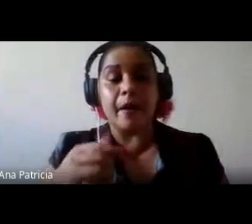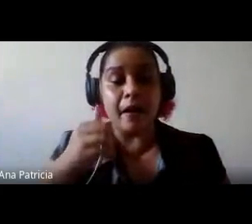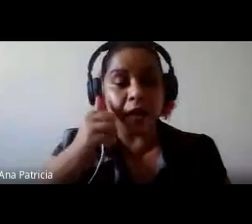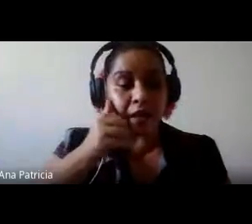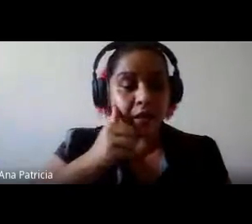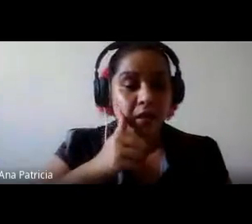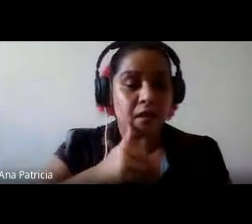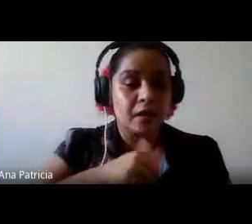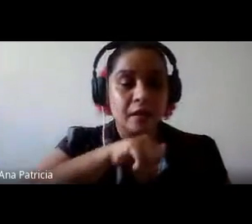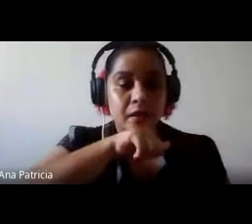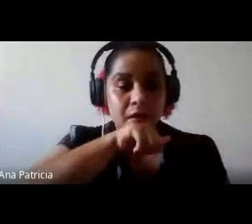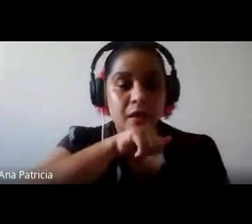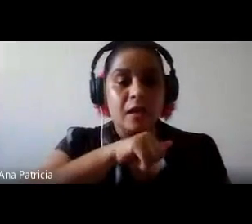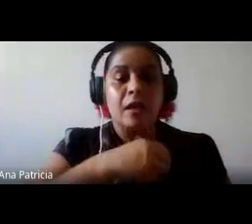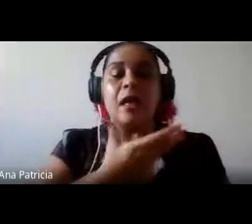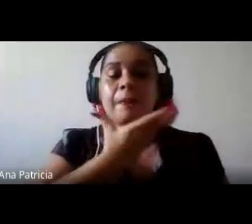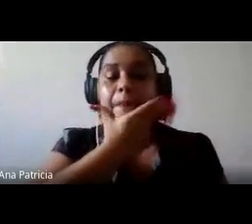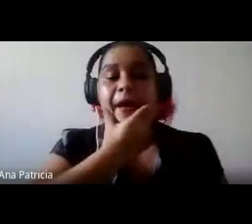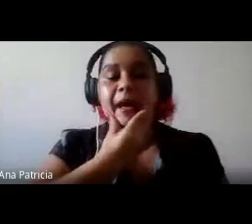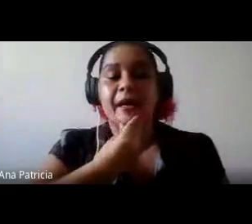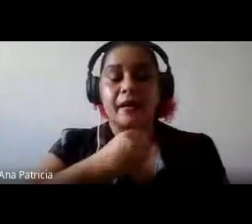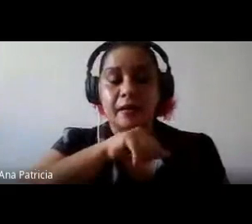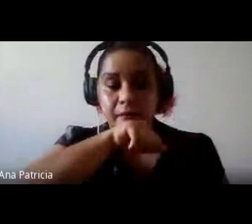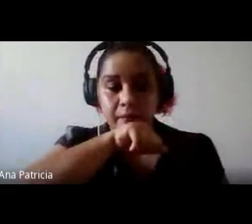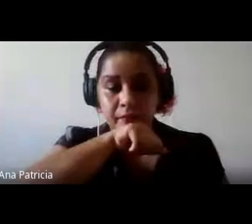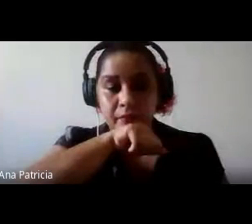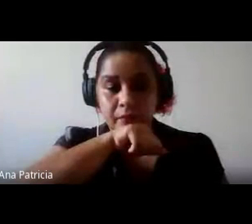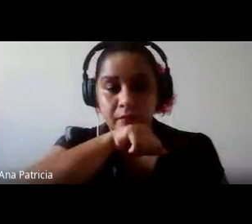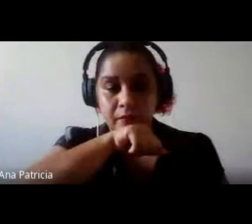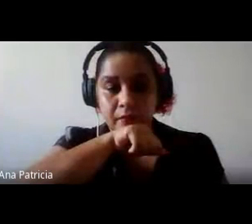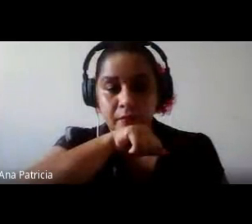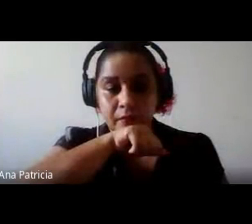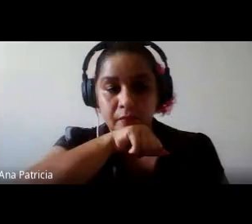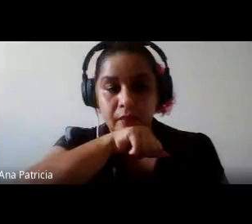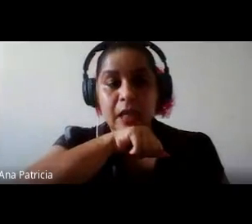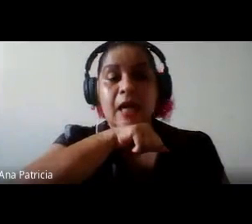exemplo, mãe e pai.